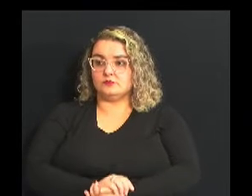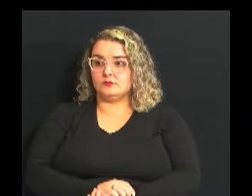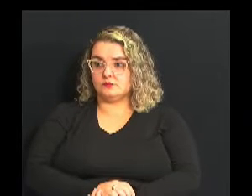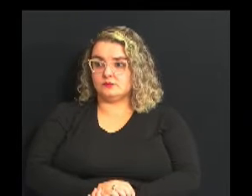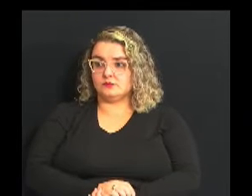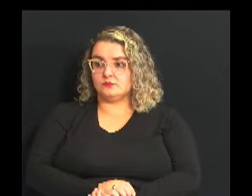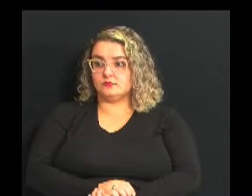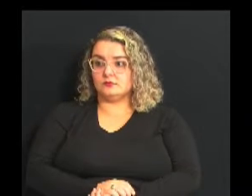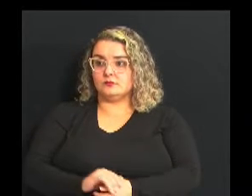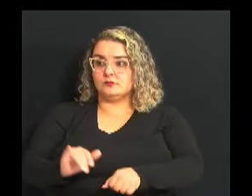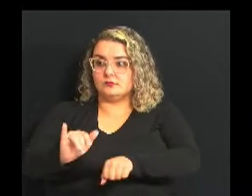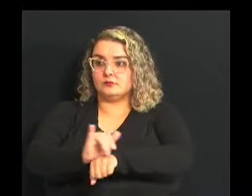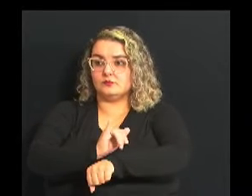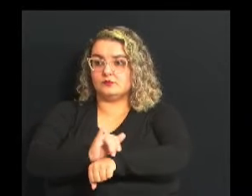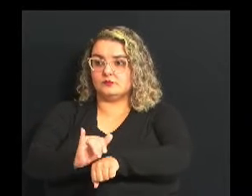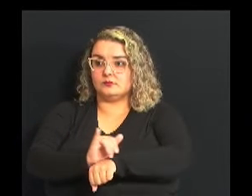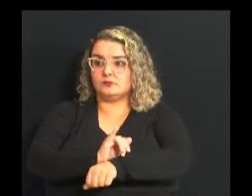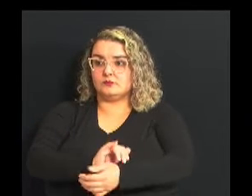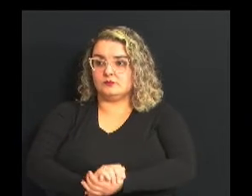estratégico 6, né?